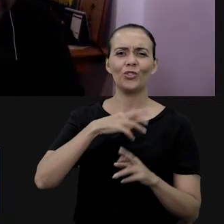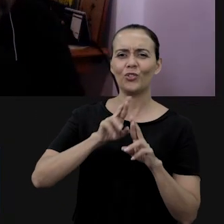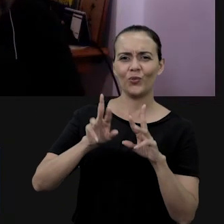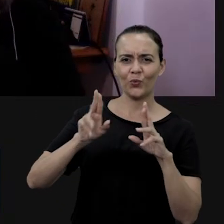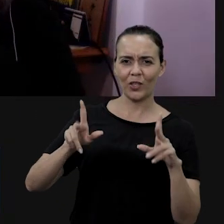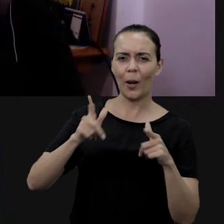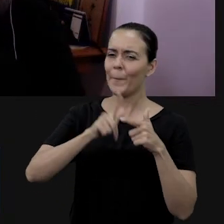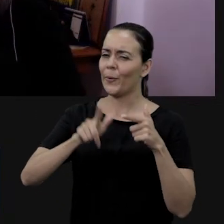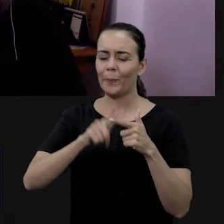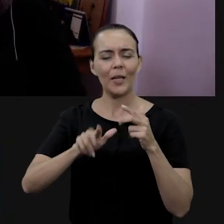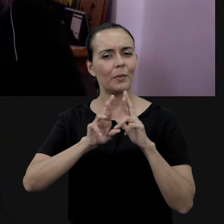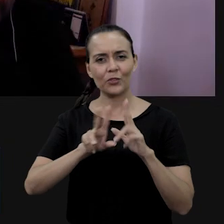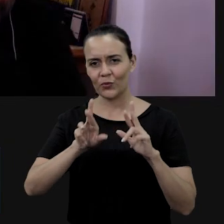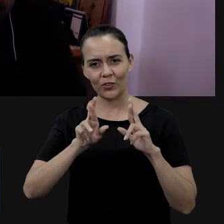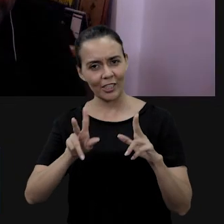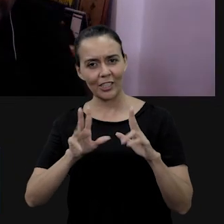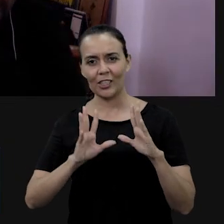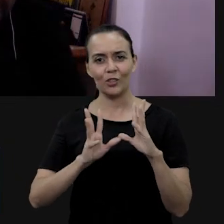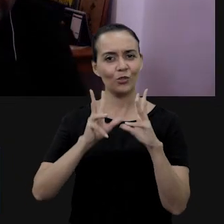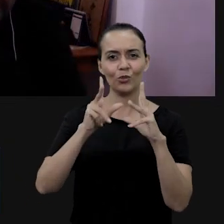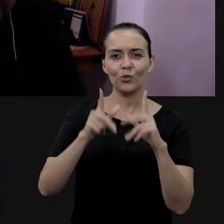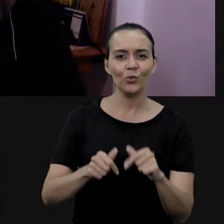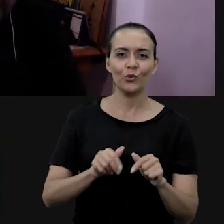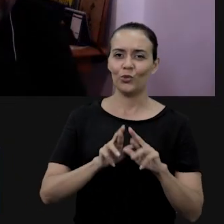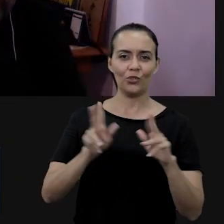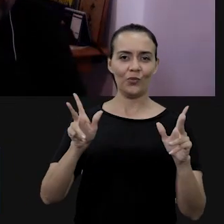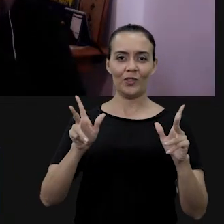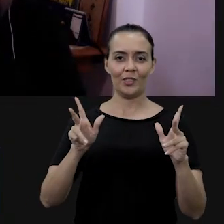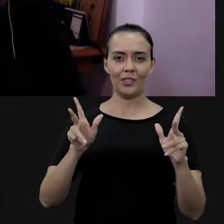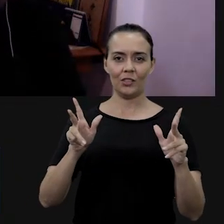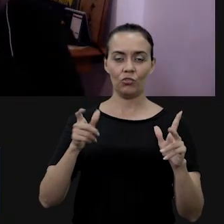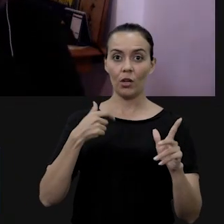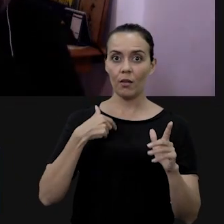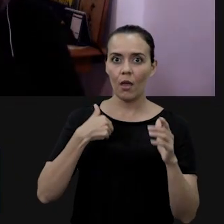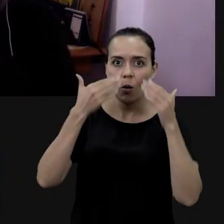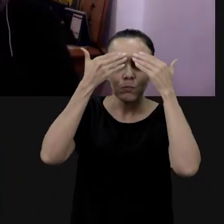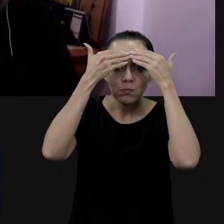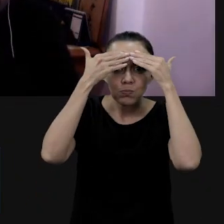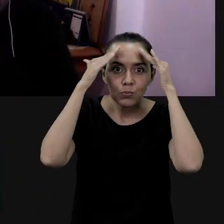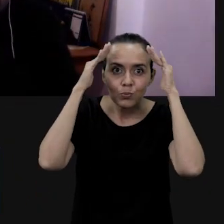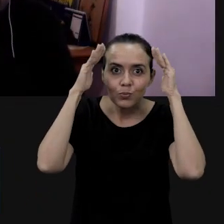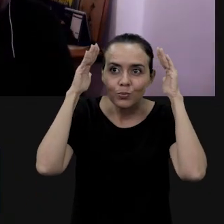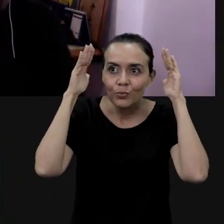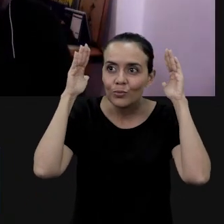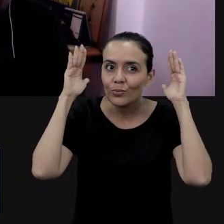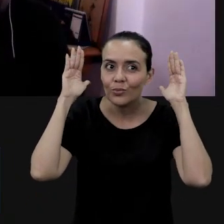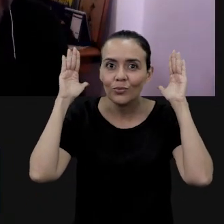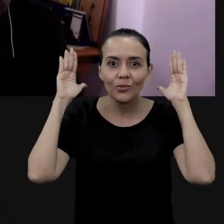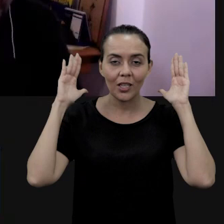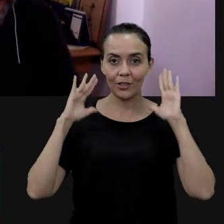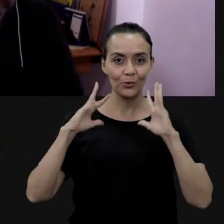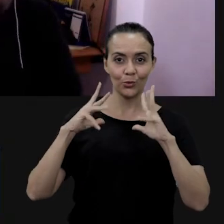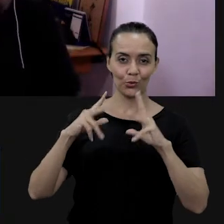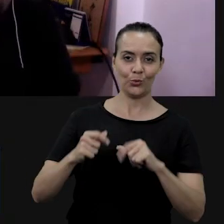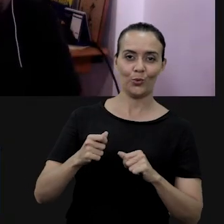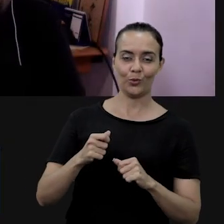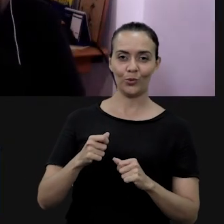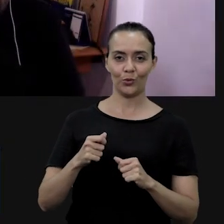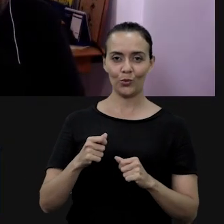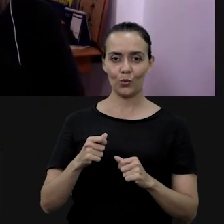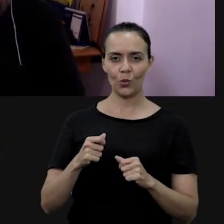diferentes, de todos os tipos, e isso que abriu a minha visão